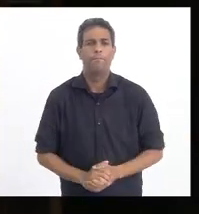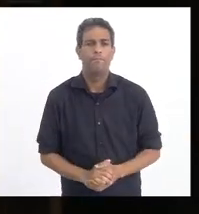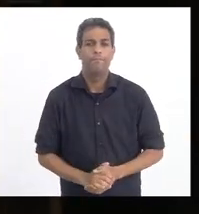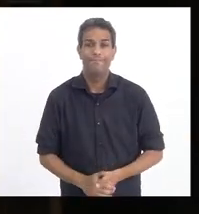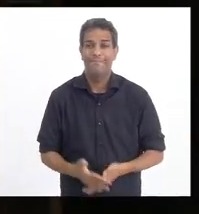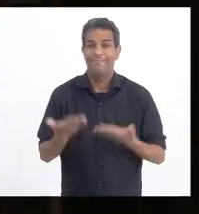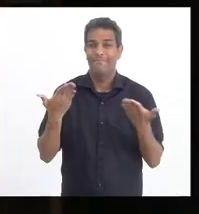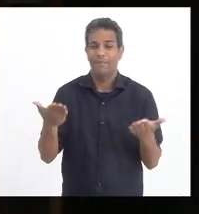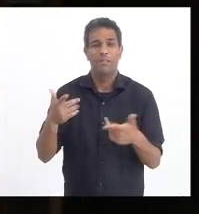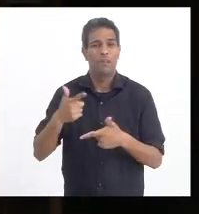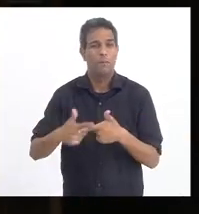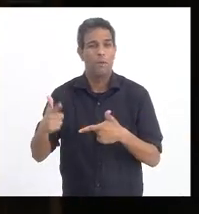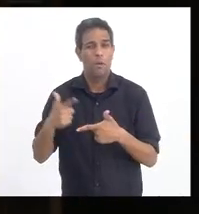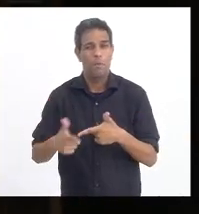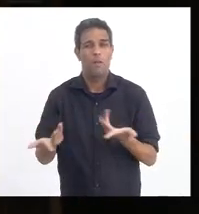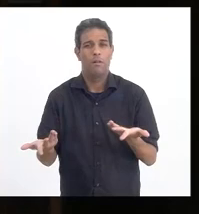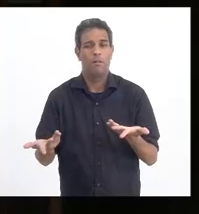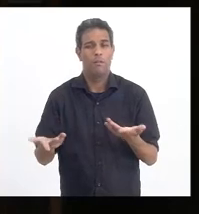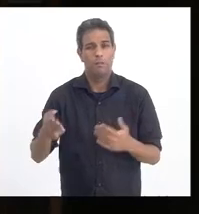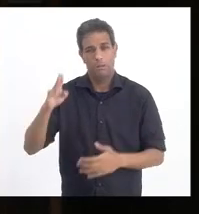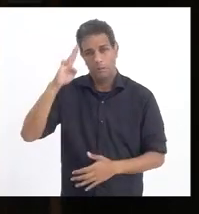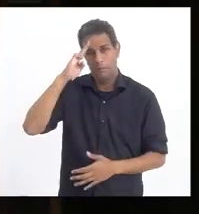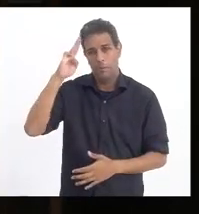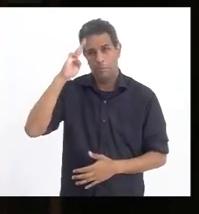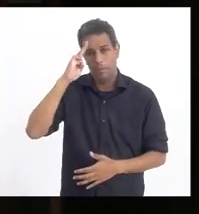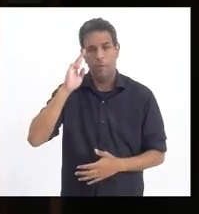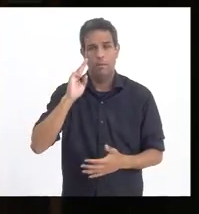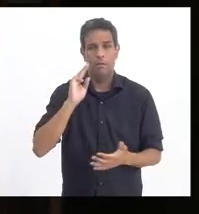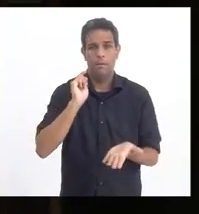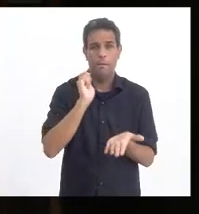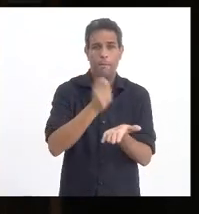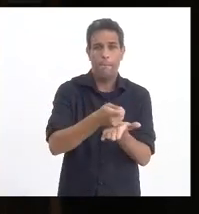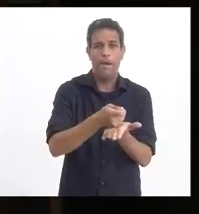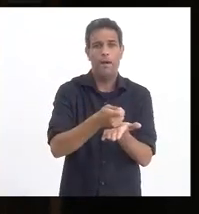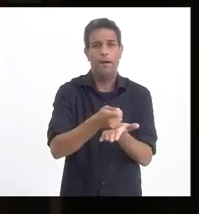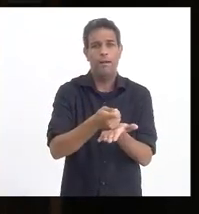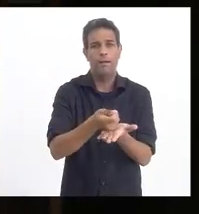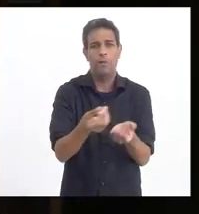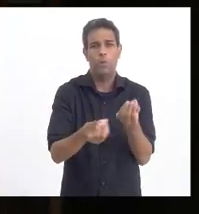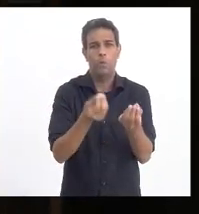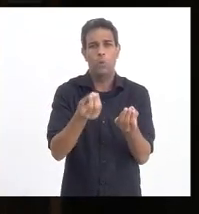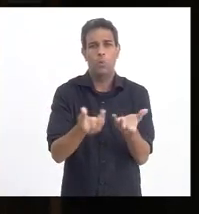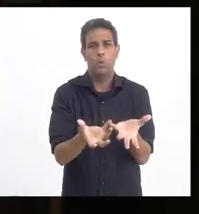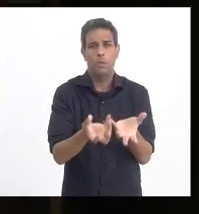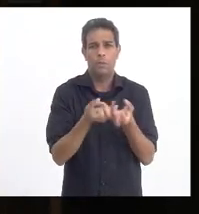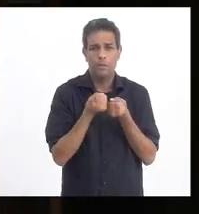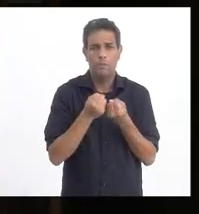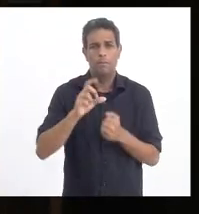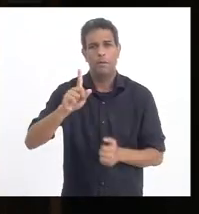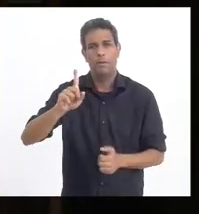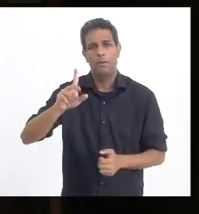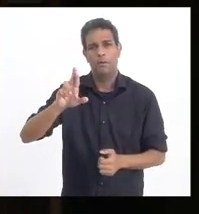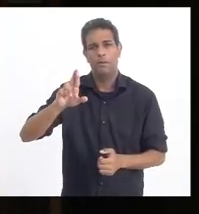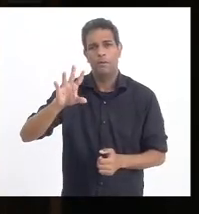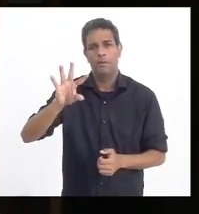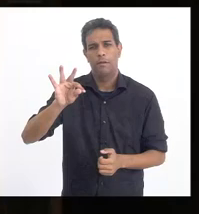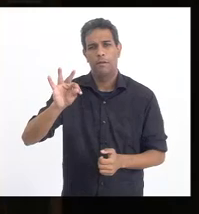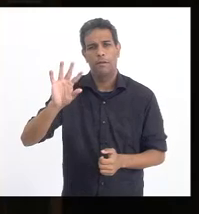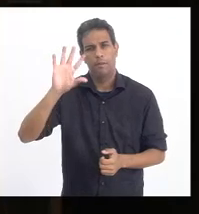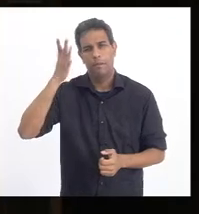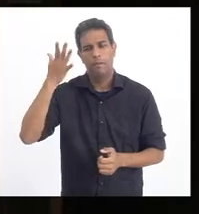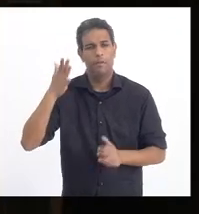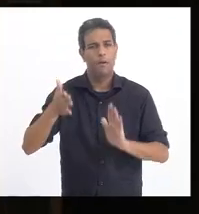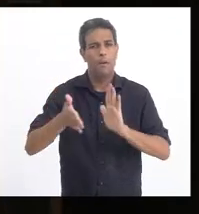esse problema que o militar contribui sobre tudo e na hora de ir embora não leva a Gretchen que ele tem nós estamos